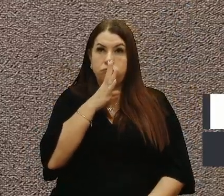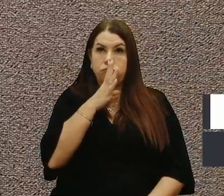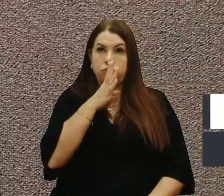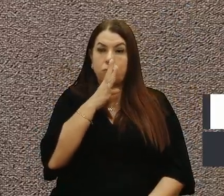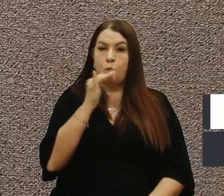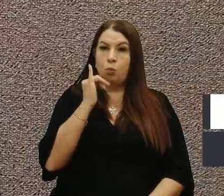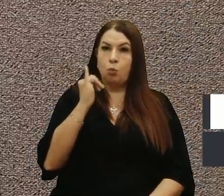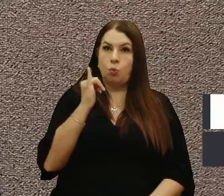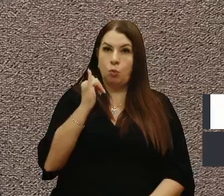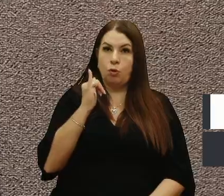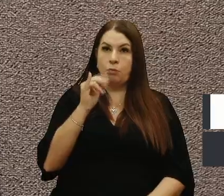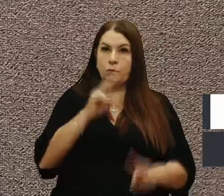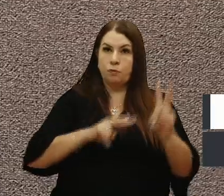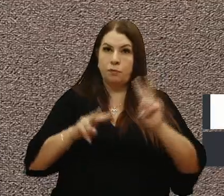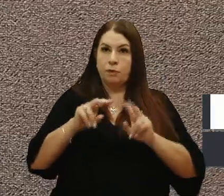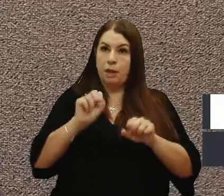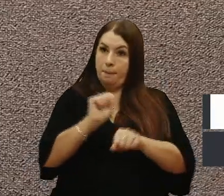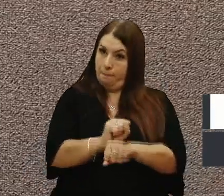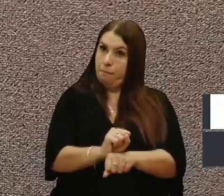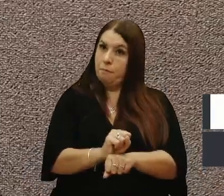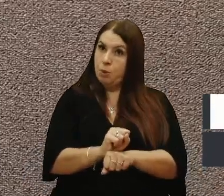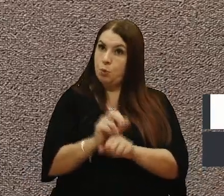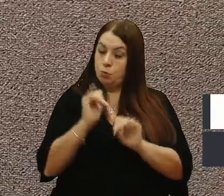ônibus revisado, tem freio nos ônibus.